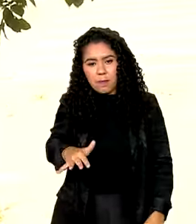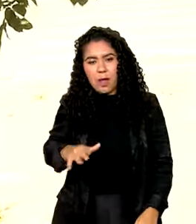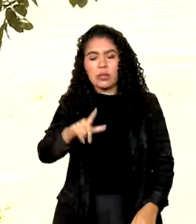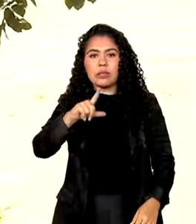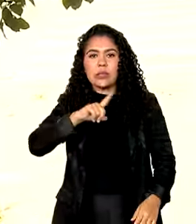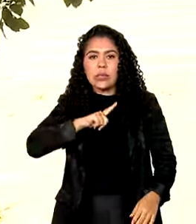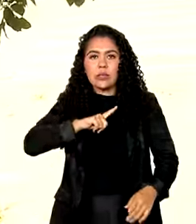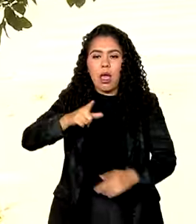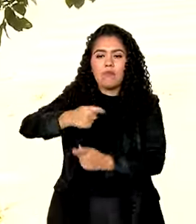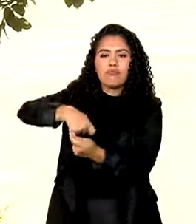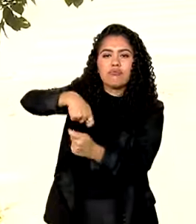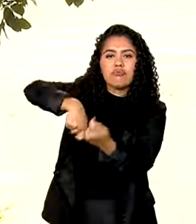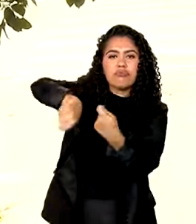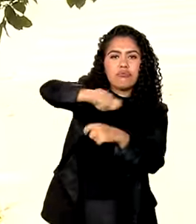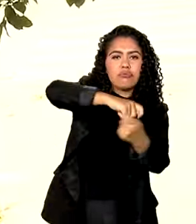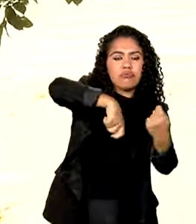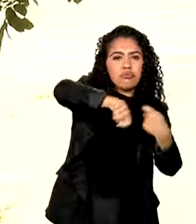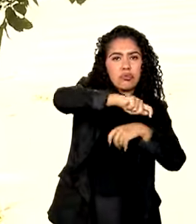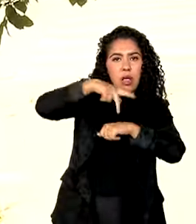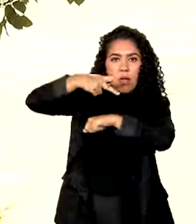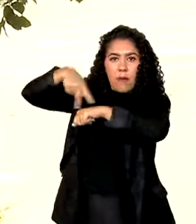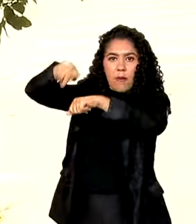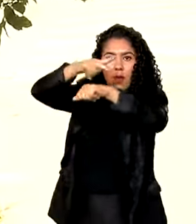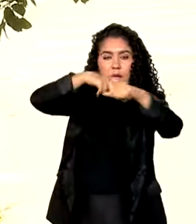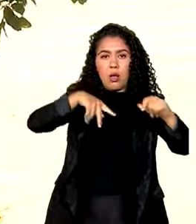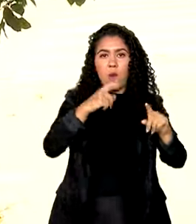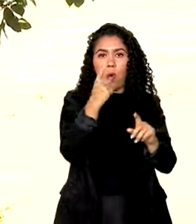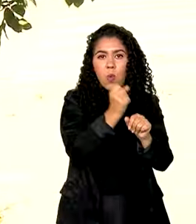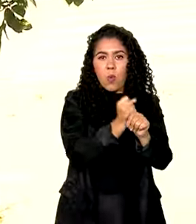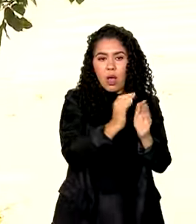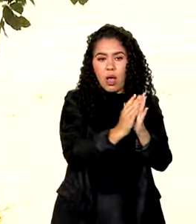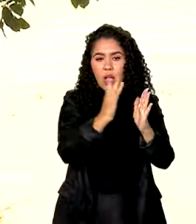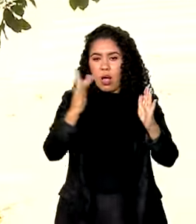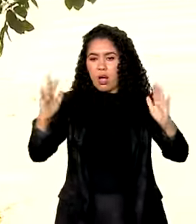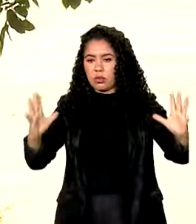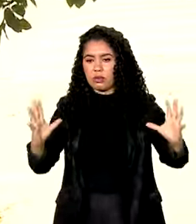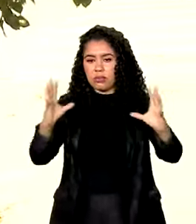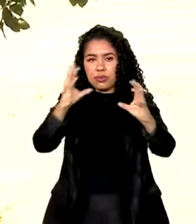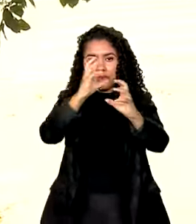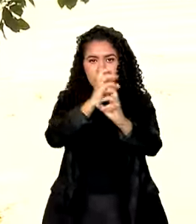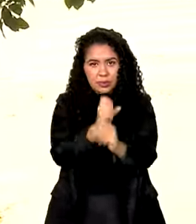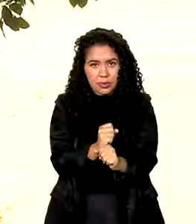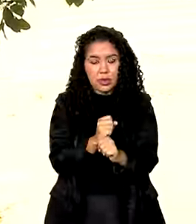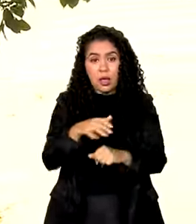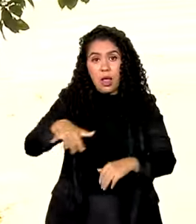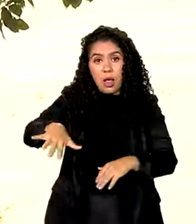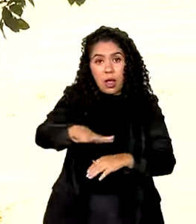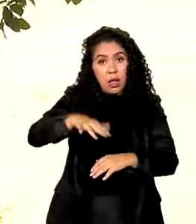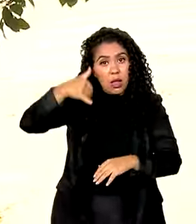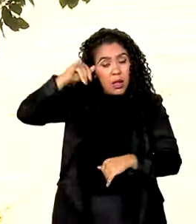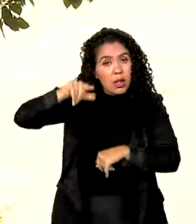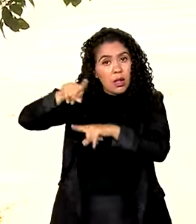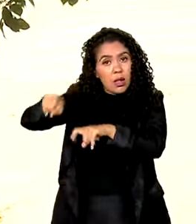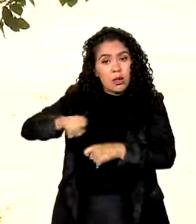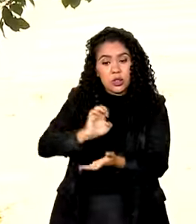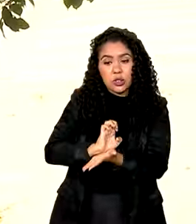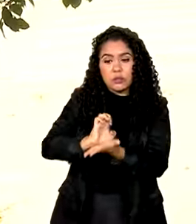mercado internacional. No acumulado do ano, até o mês de maio, o agronegócio exportou